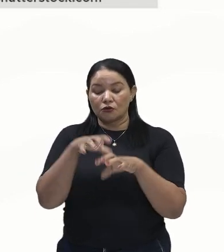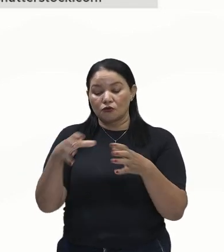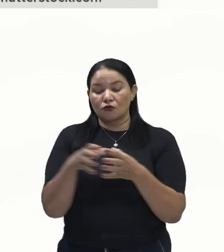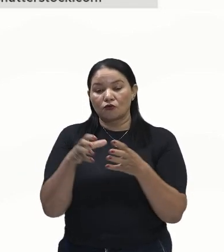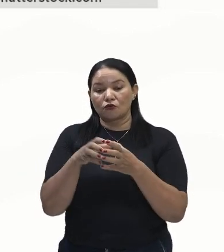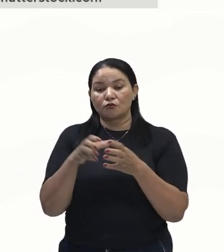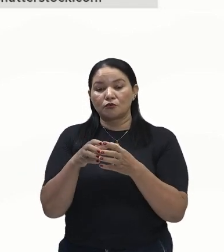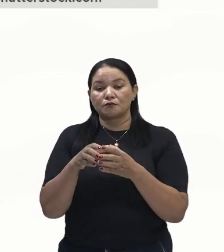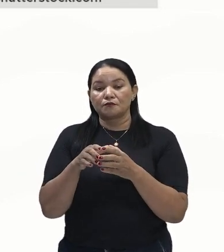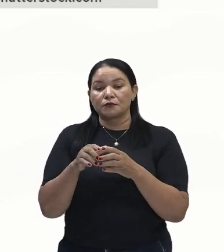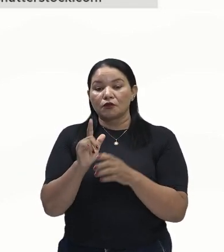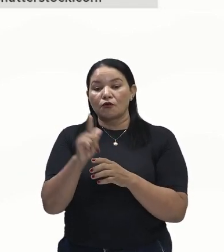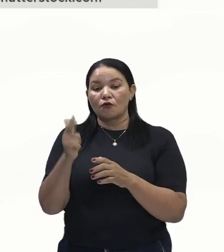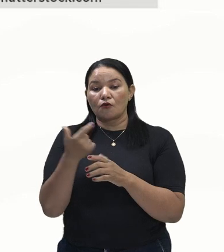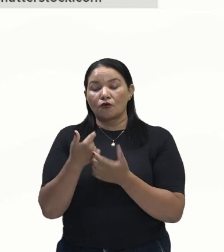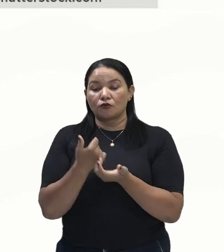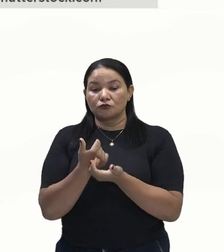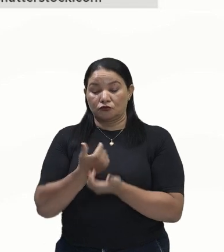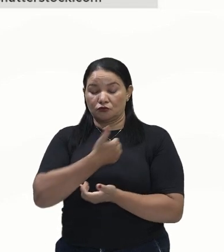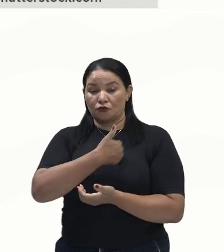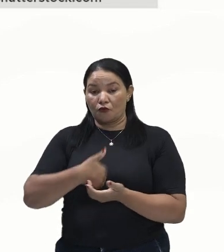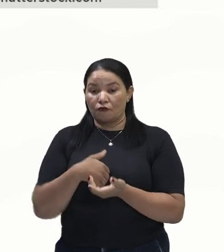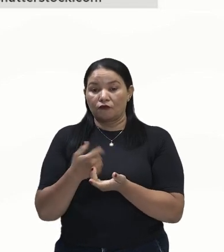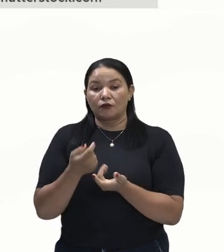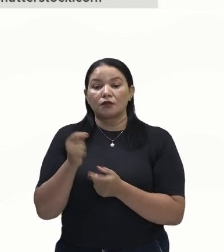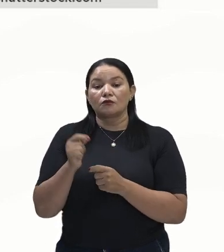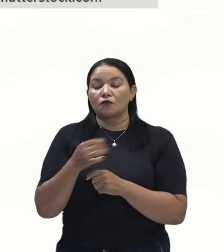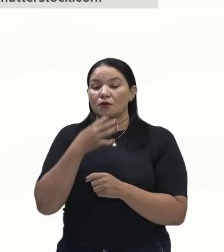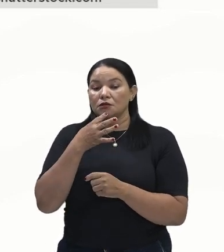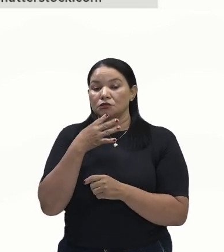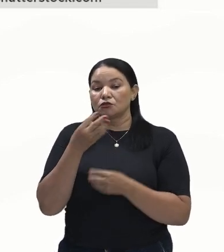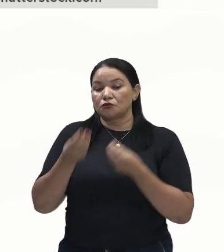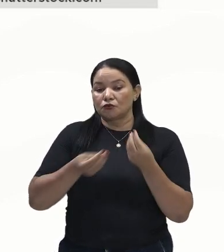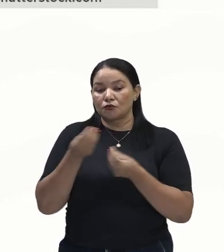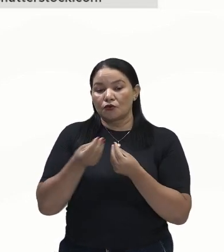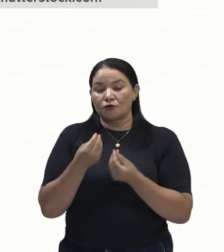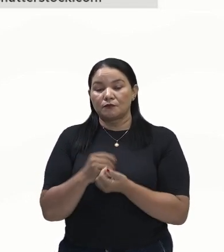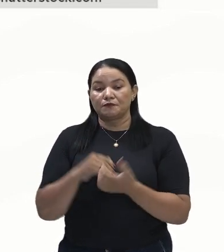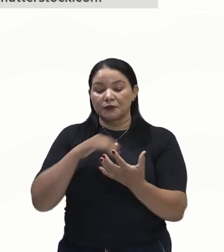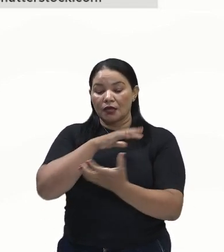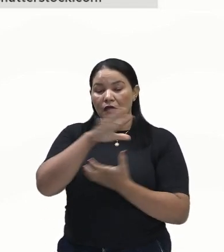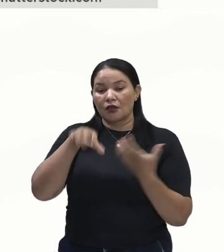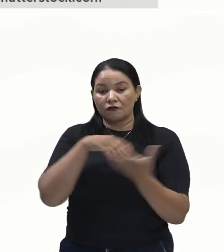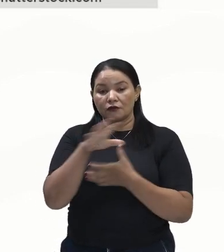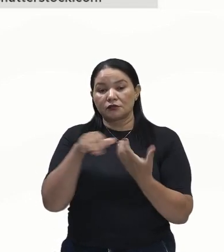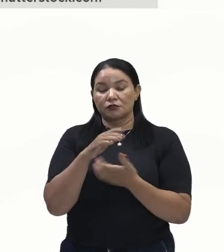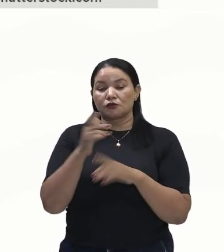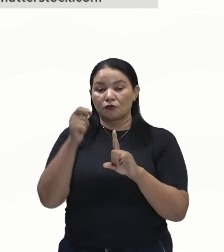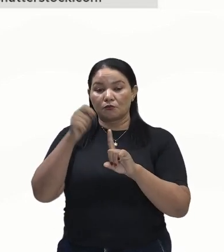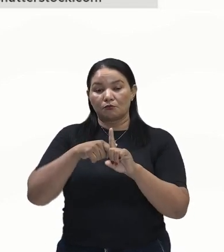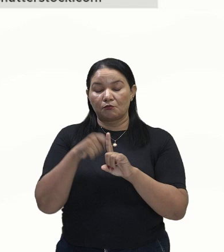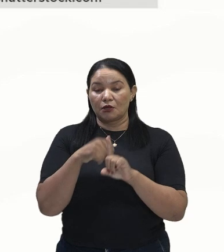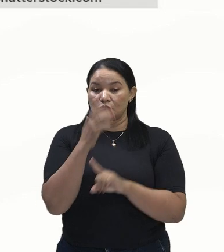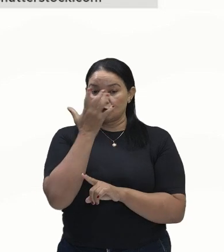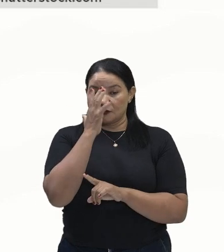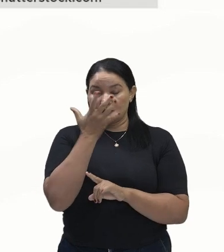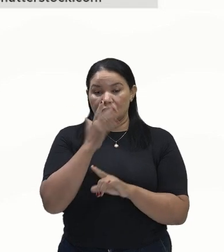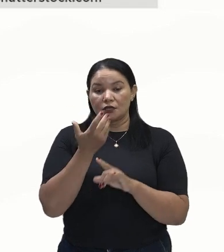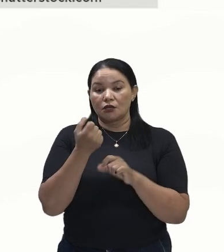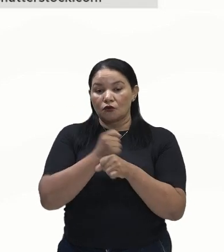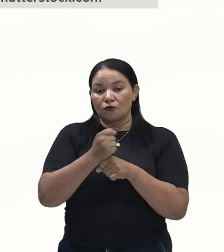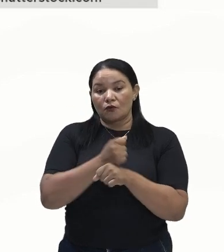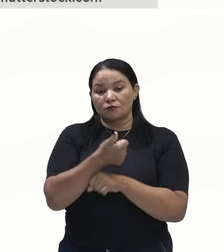vão tomar o poder no que vai ficar conhecido como a Revolução de Fevereiro, que ocorre em